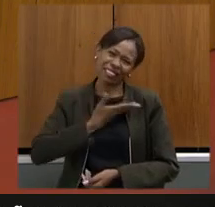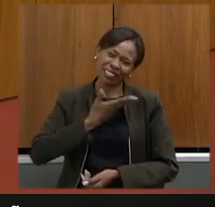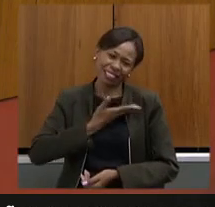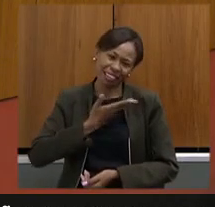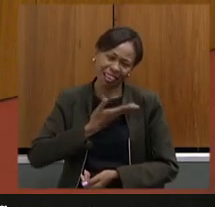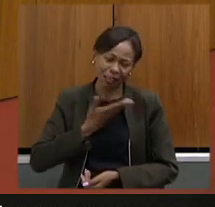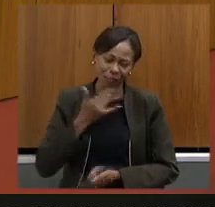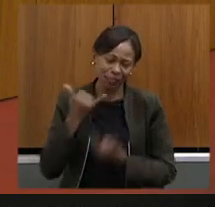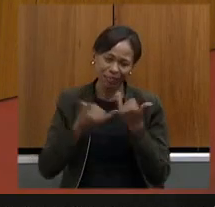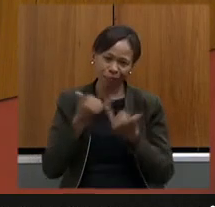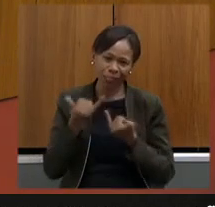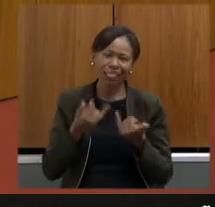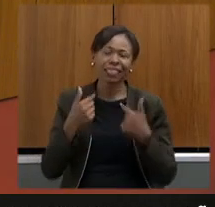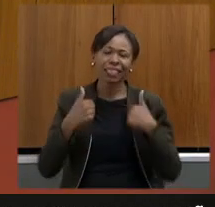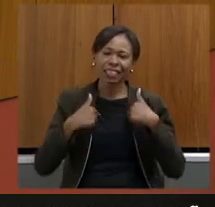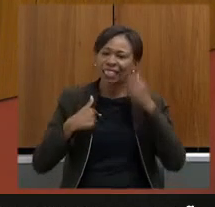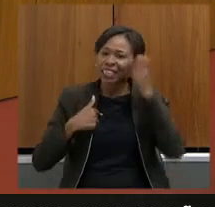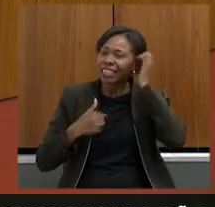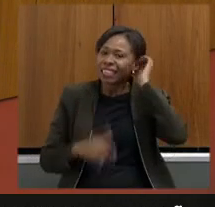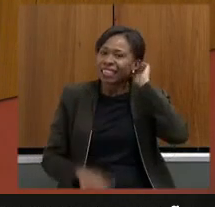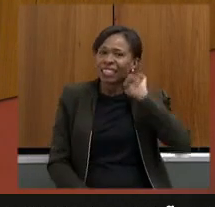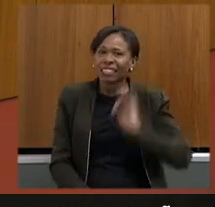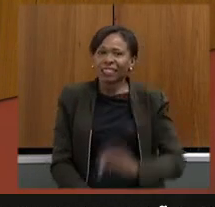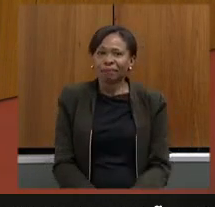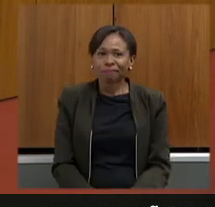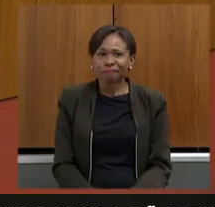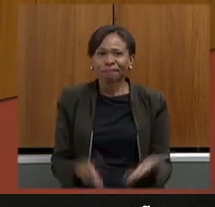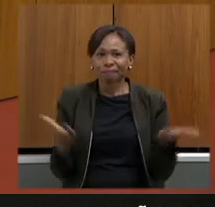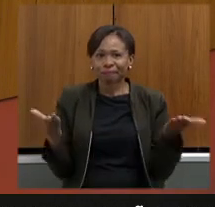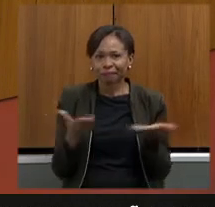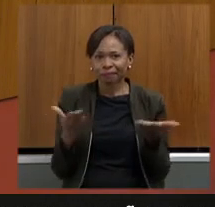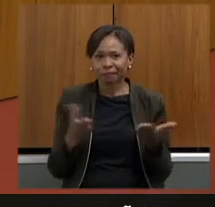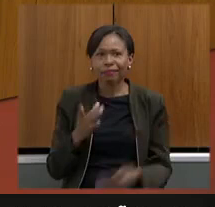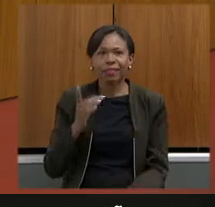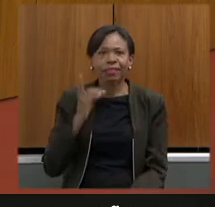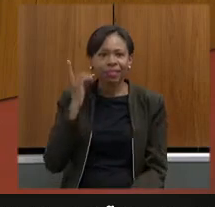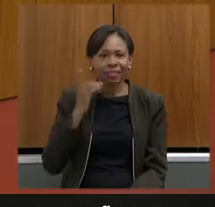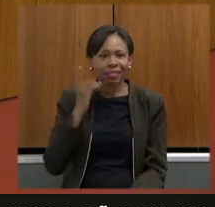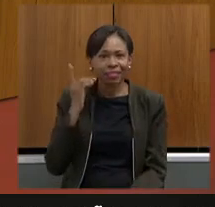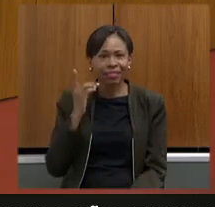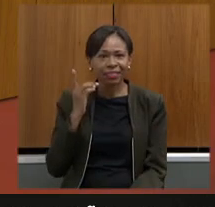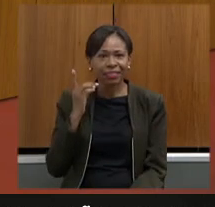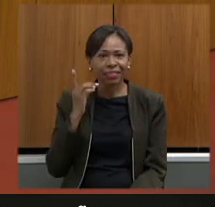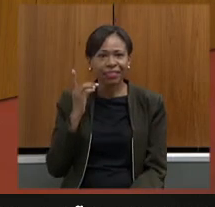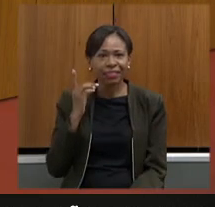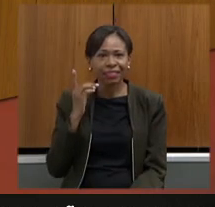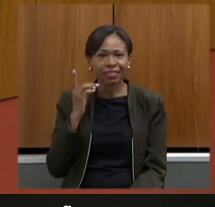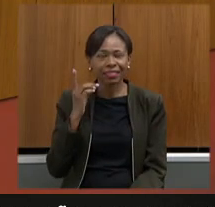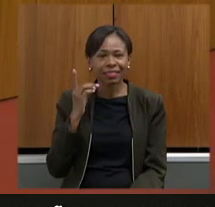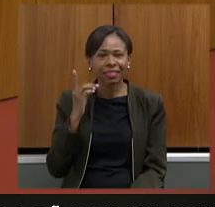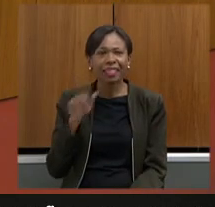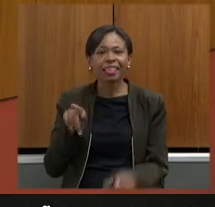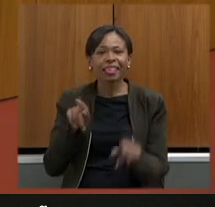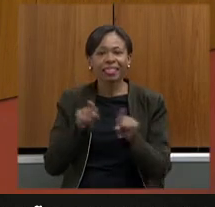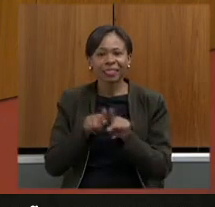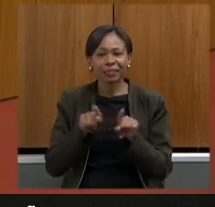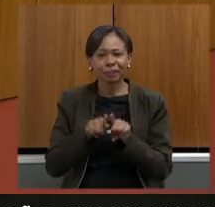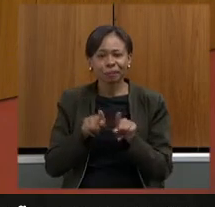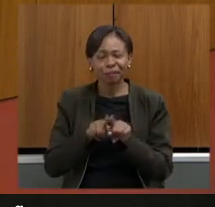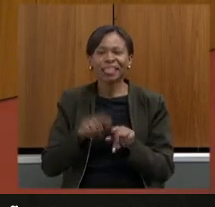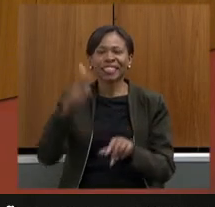que que o tempo permite uma palavra então deputada Deputado deve bem